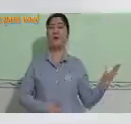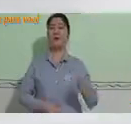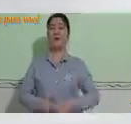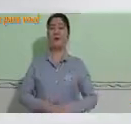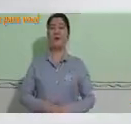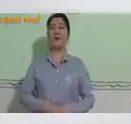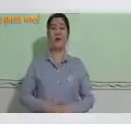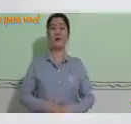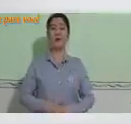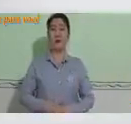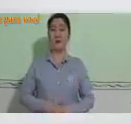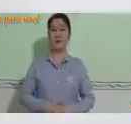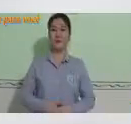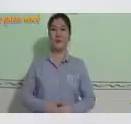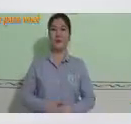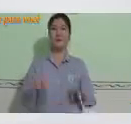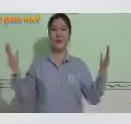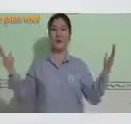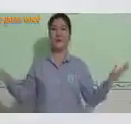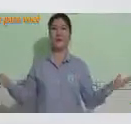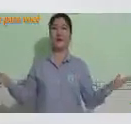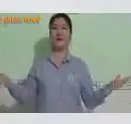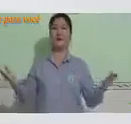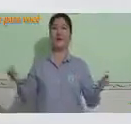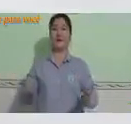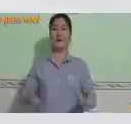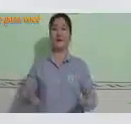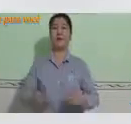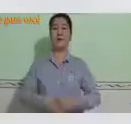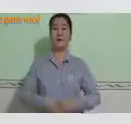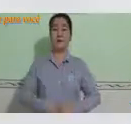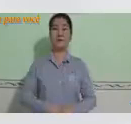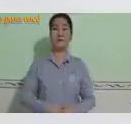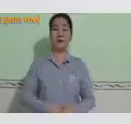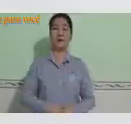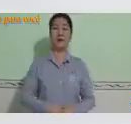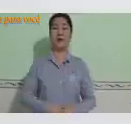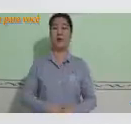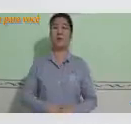Criado por 2 pontos, equipe editorial Doutor Saúde.